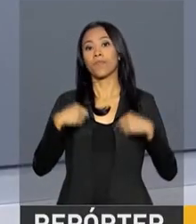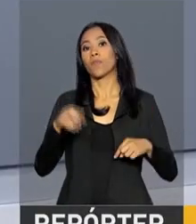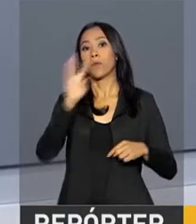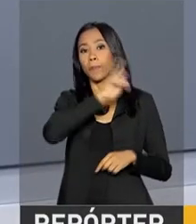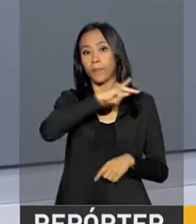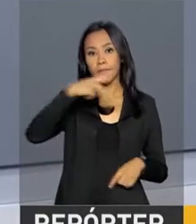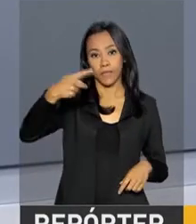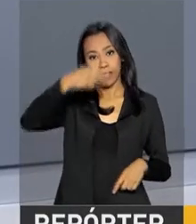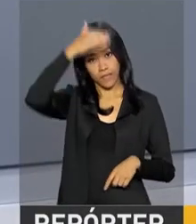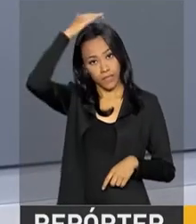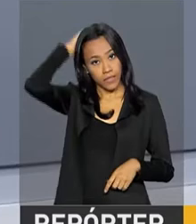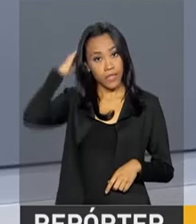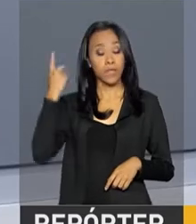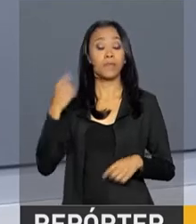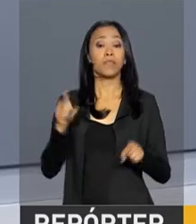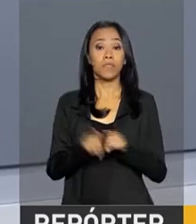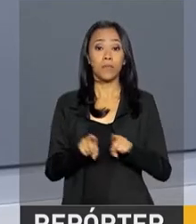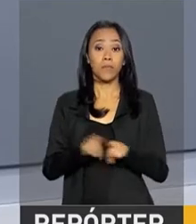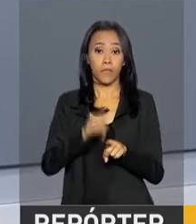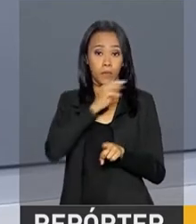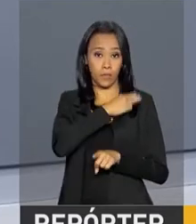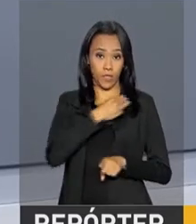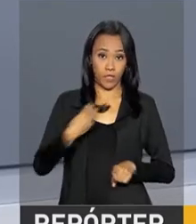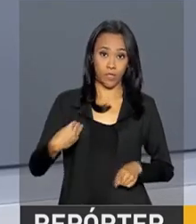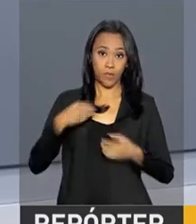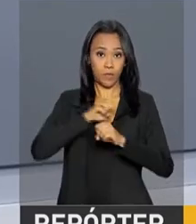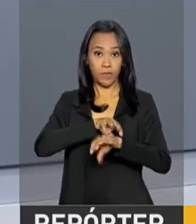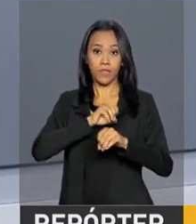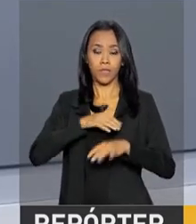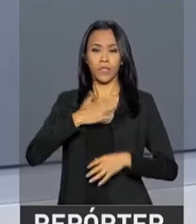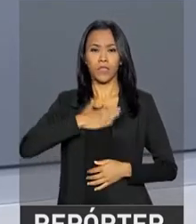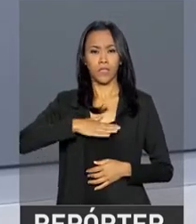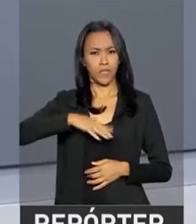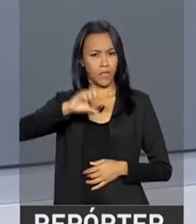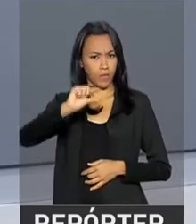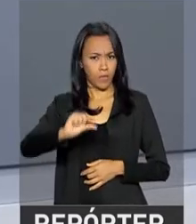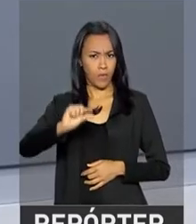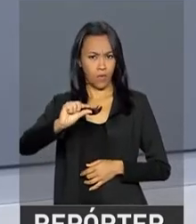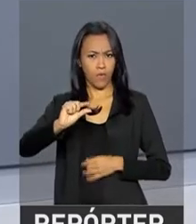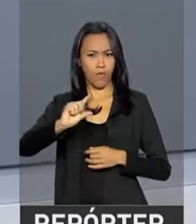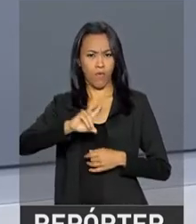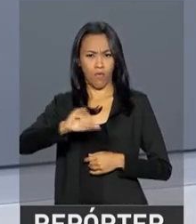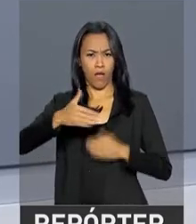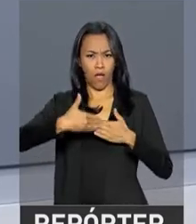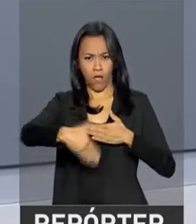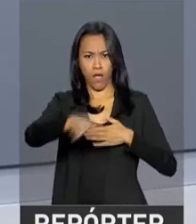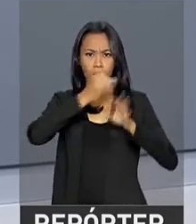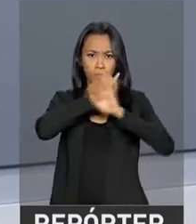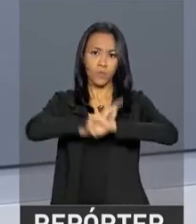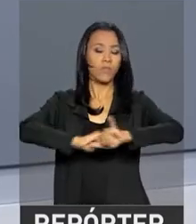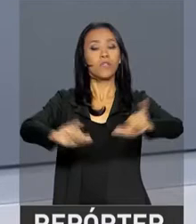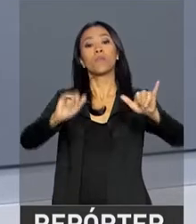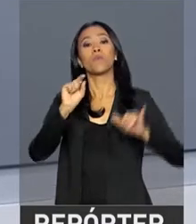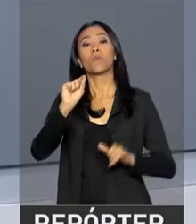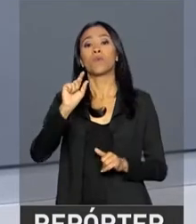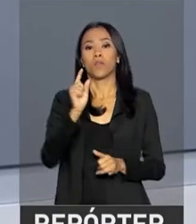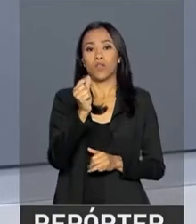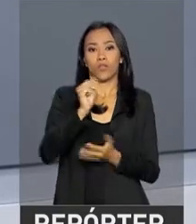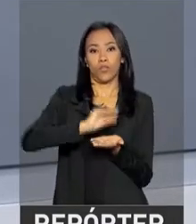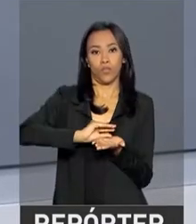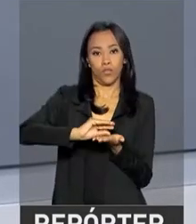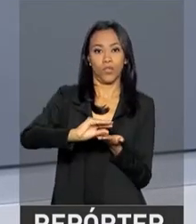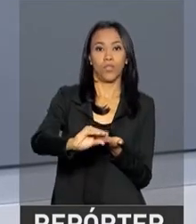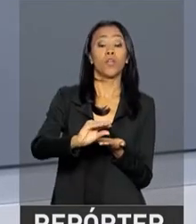eo ministro da educação mendonça filho anunciam daqui a pouco no palácio do planalto a liberação de recursos para o programa de